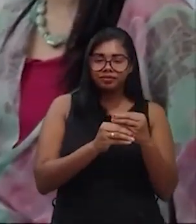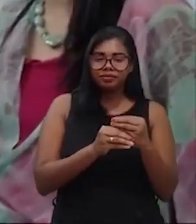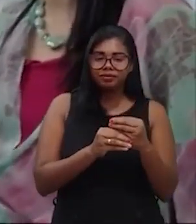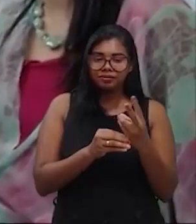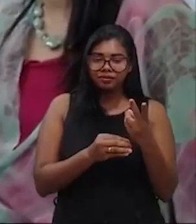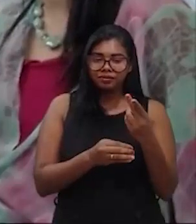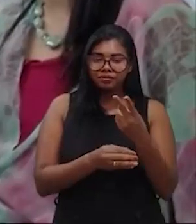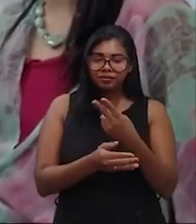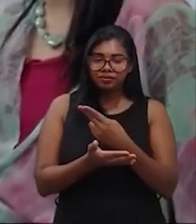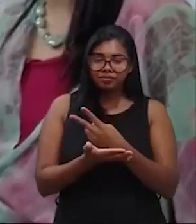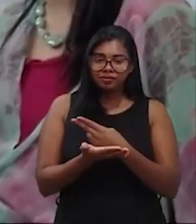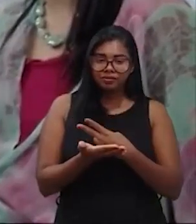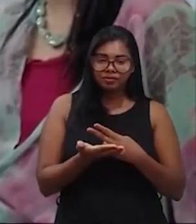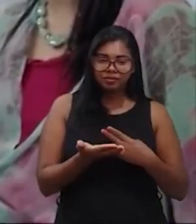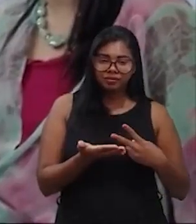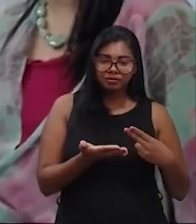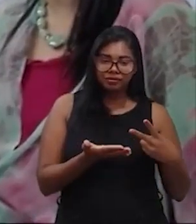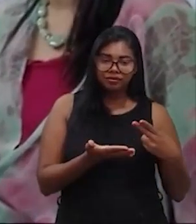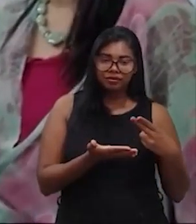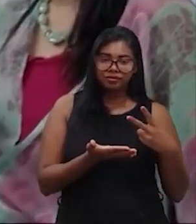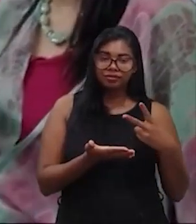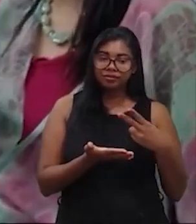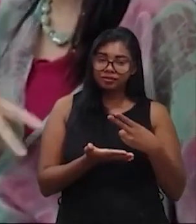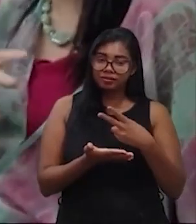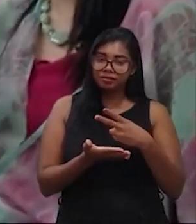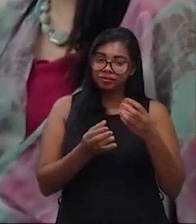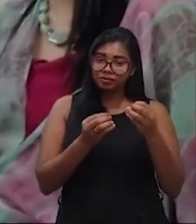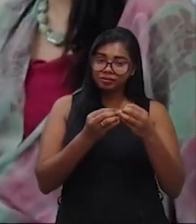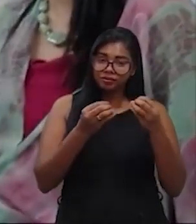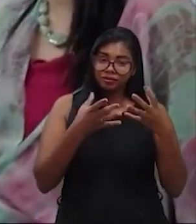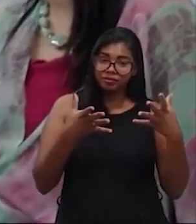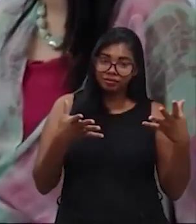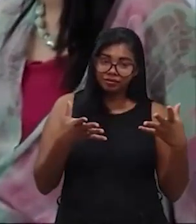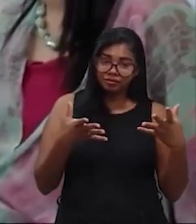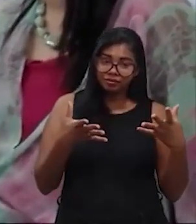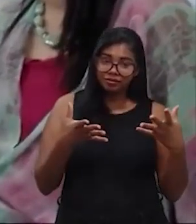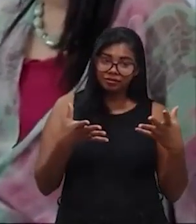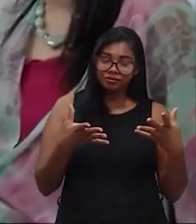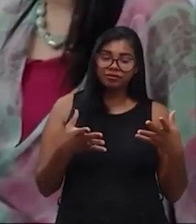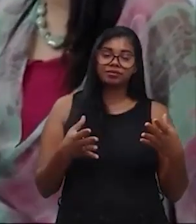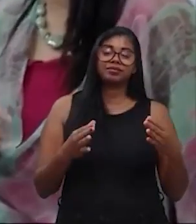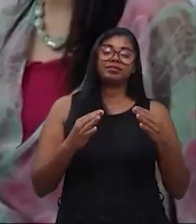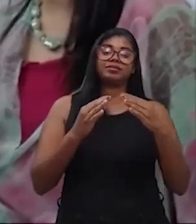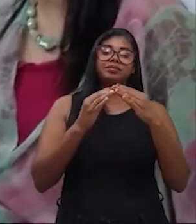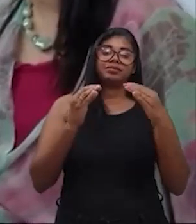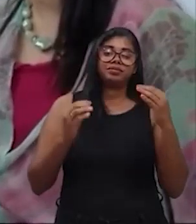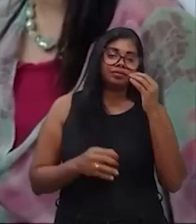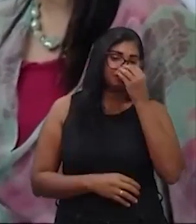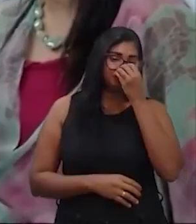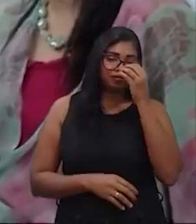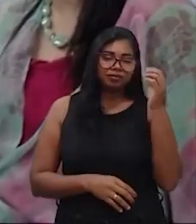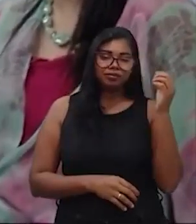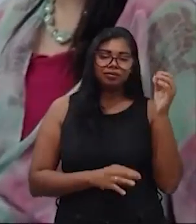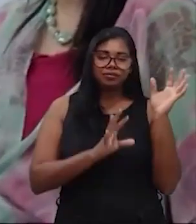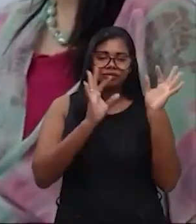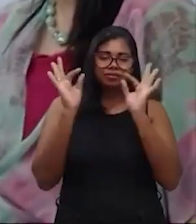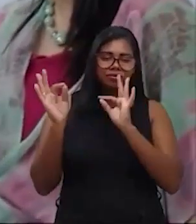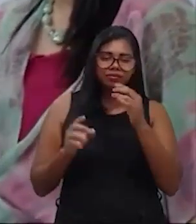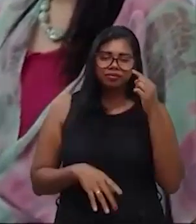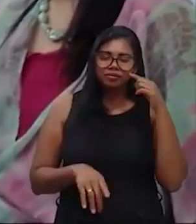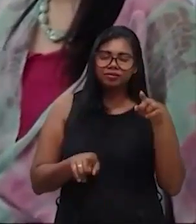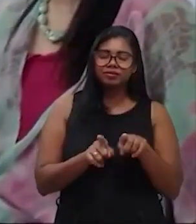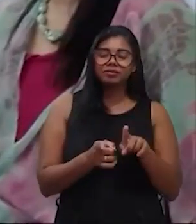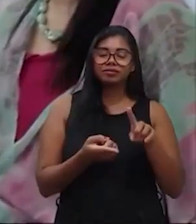vai recortando meio que ao acaso. E ele cria ali um circo. Né? Ele é fantástico. Assim, você, algumas